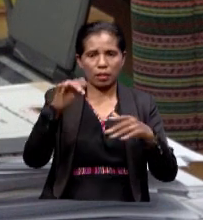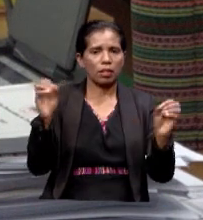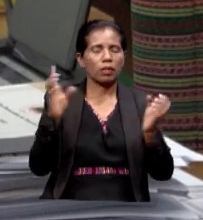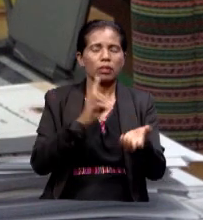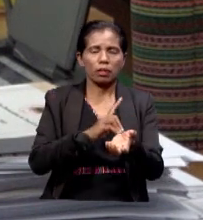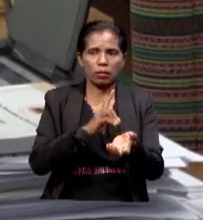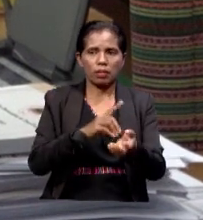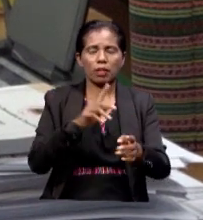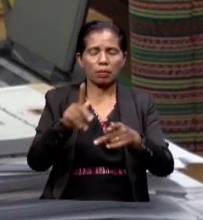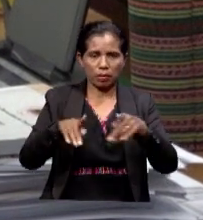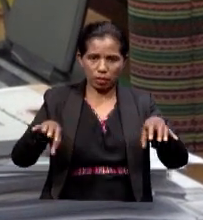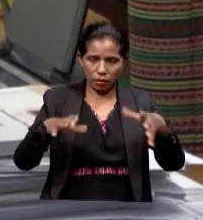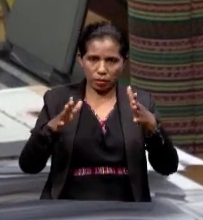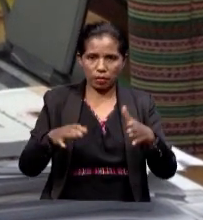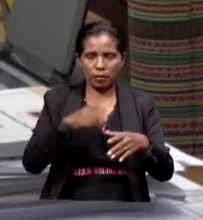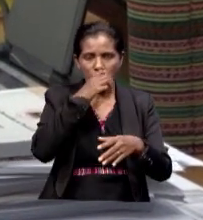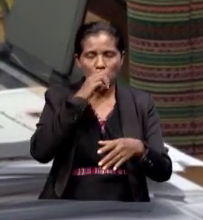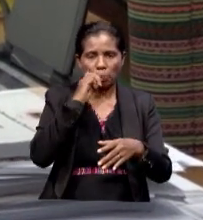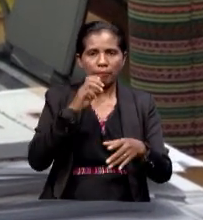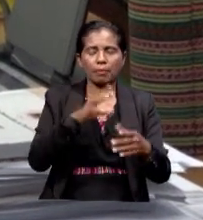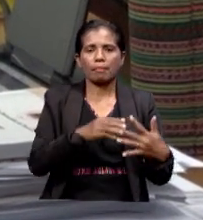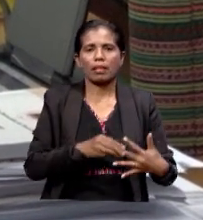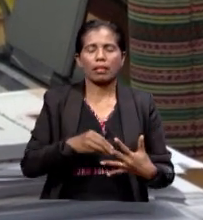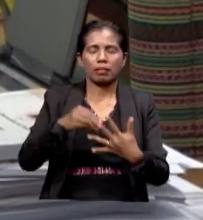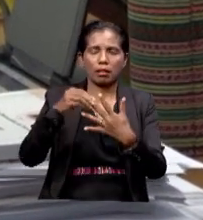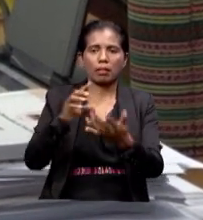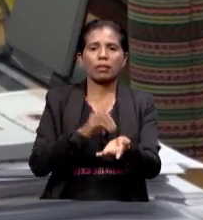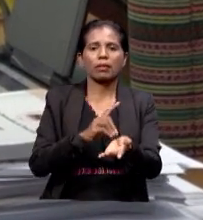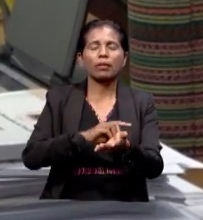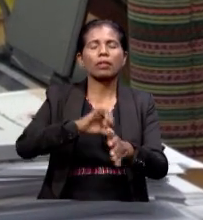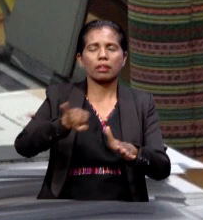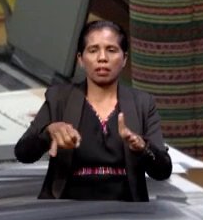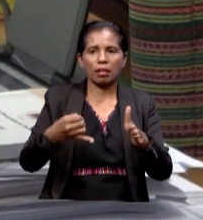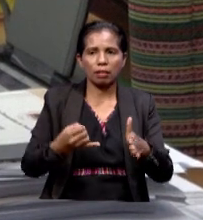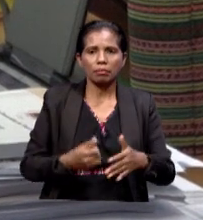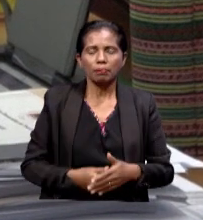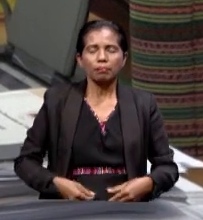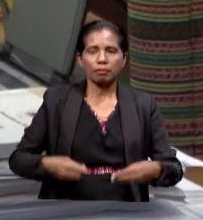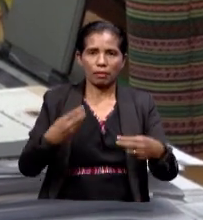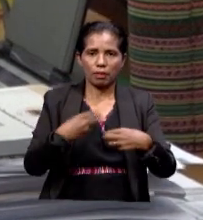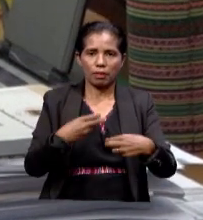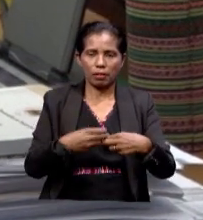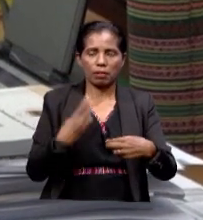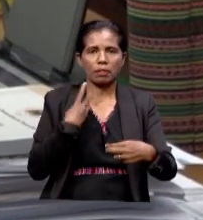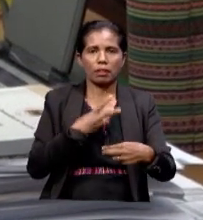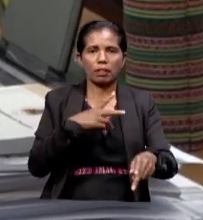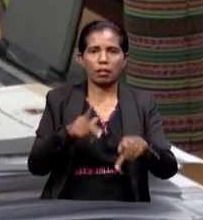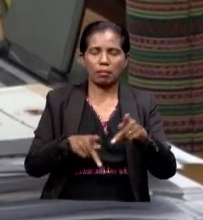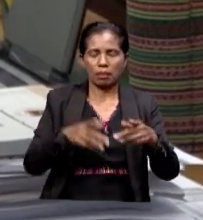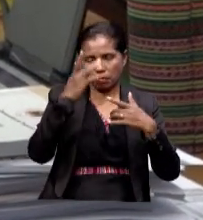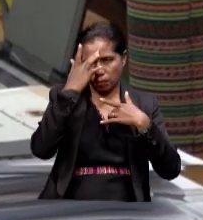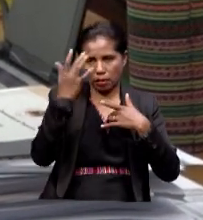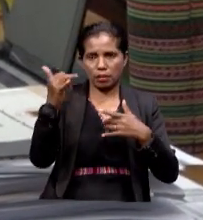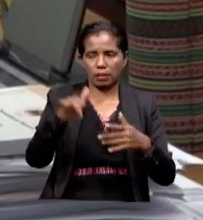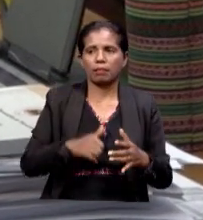que profissional duni especialista ba operação, mai be doutor geral. E da ne bele dificulta ba itene paciente Sira. Tamba